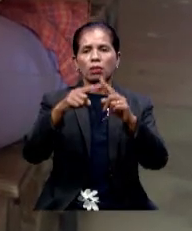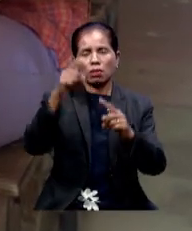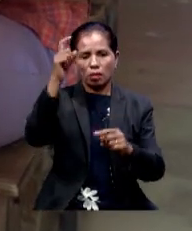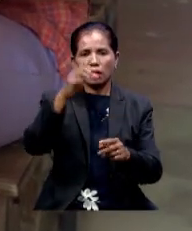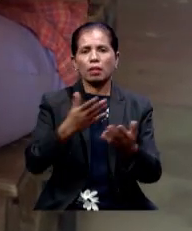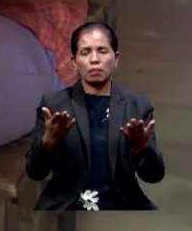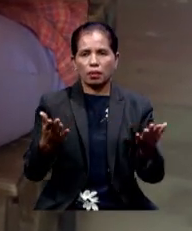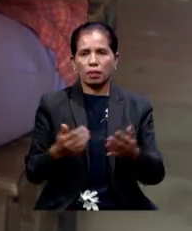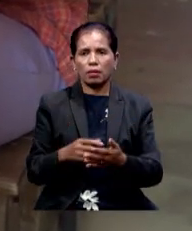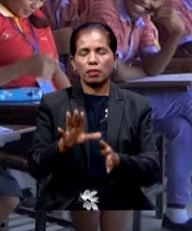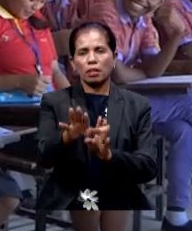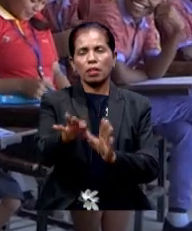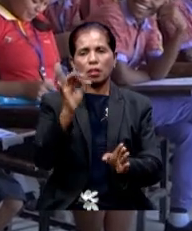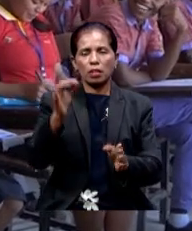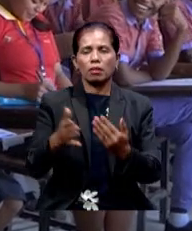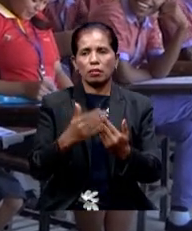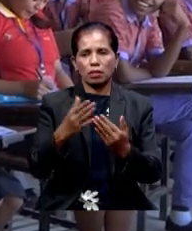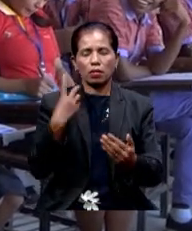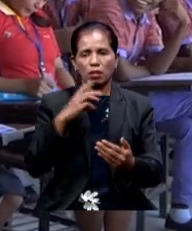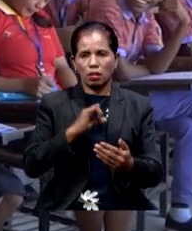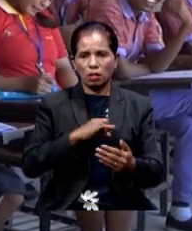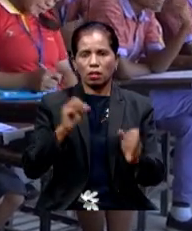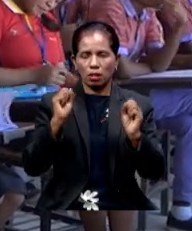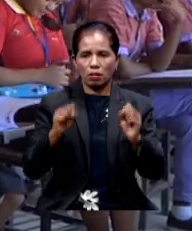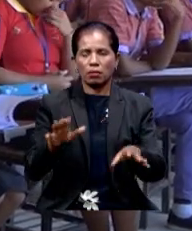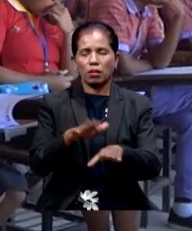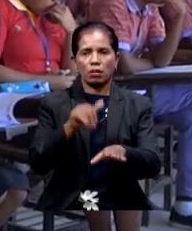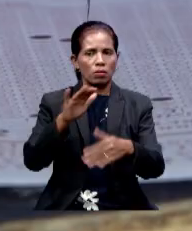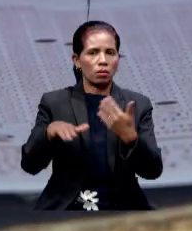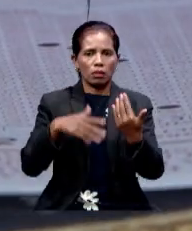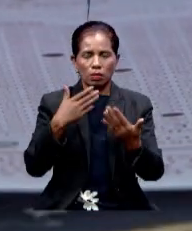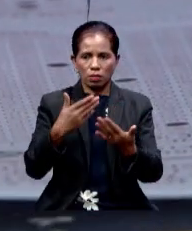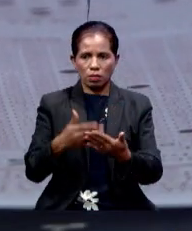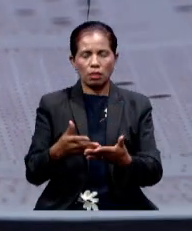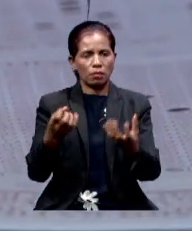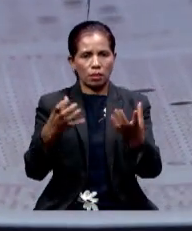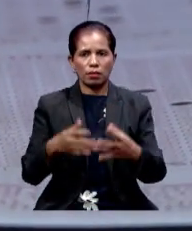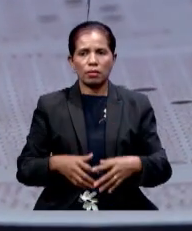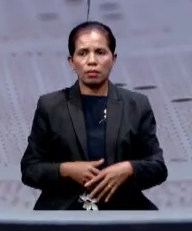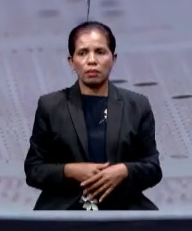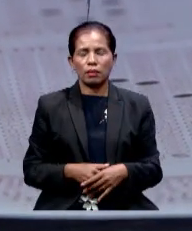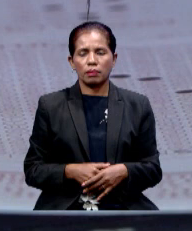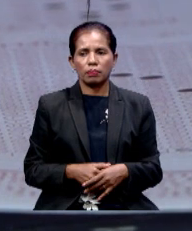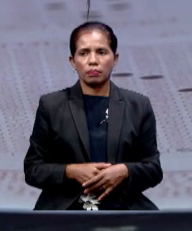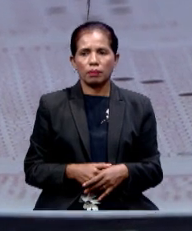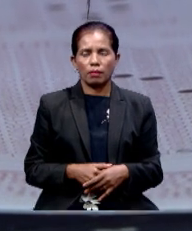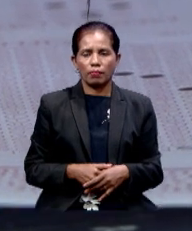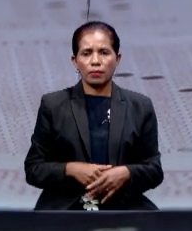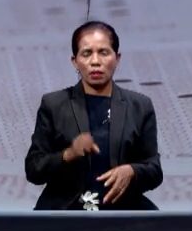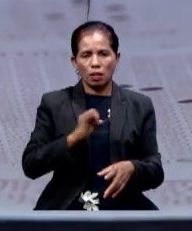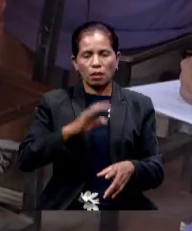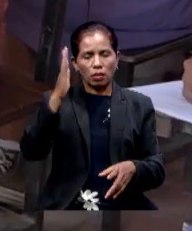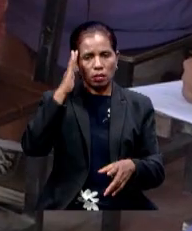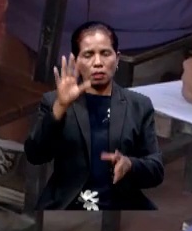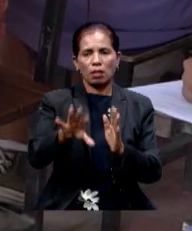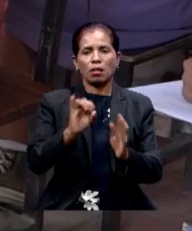né é fácil se é o sorte é o balcão outro o cono barclio ou porque eu até nem me cauhili